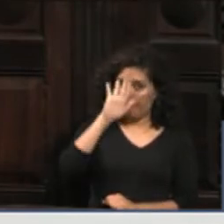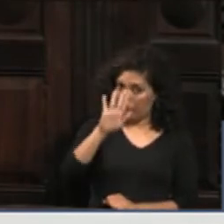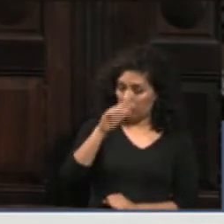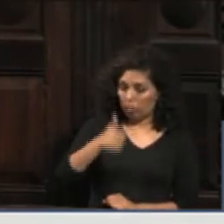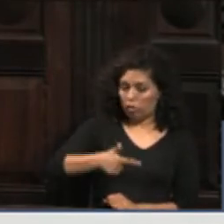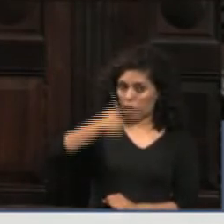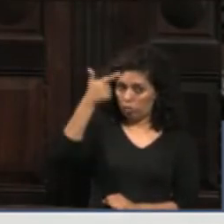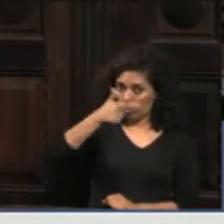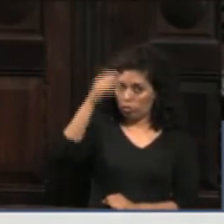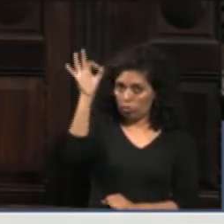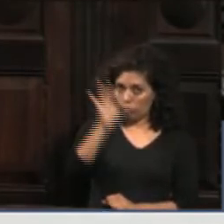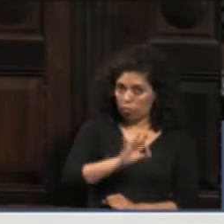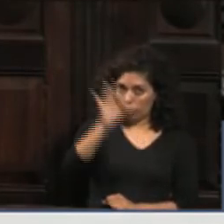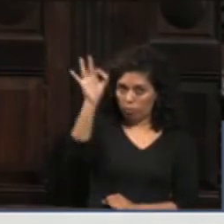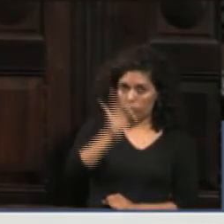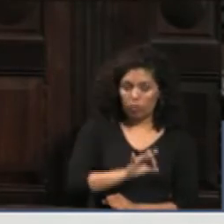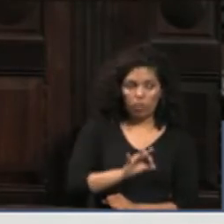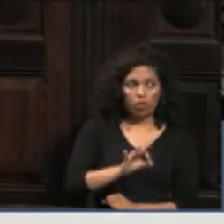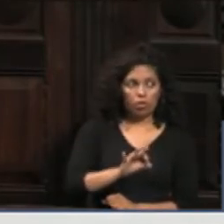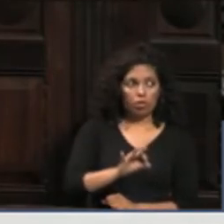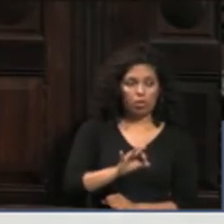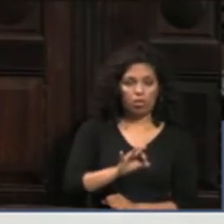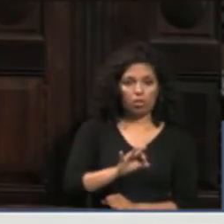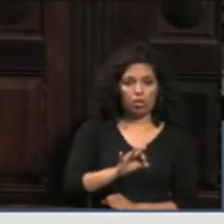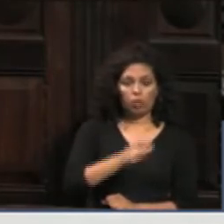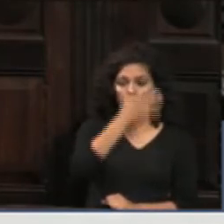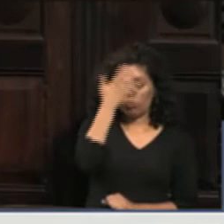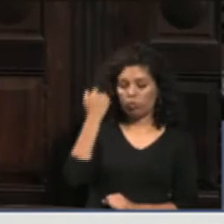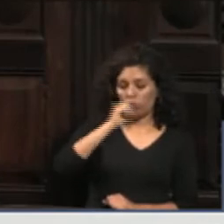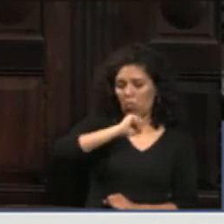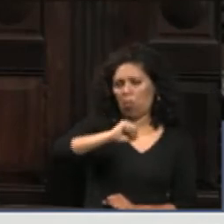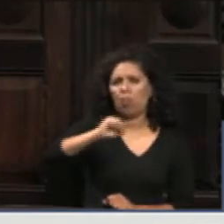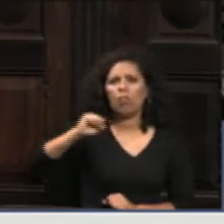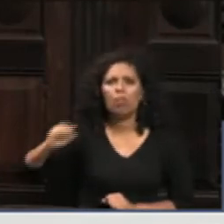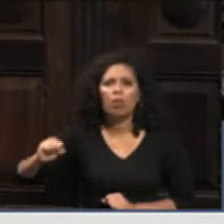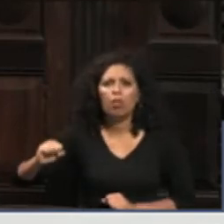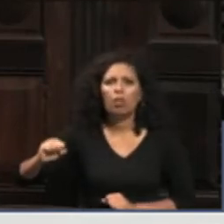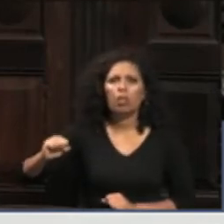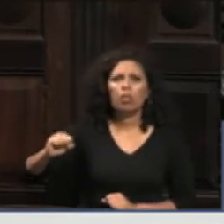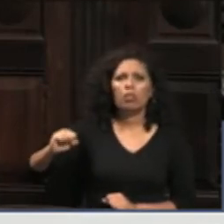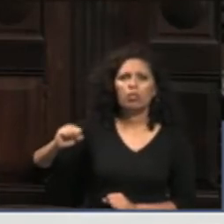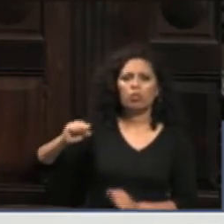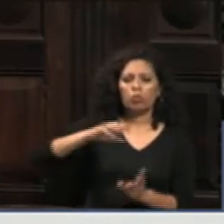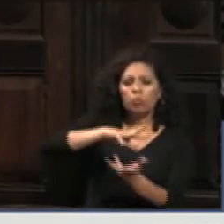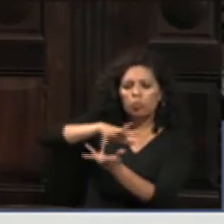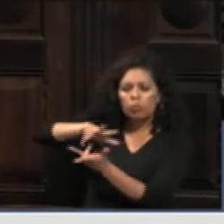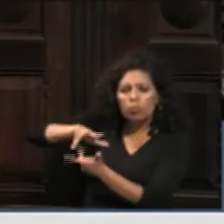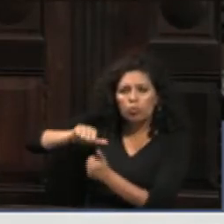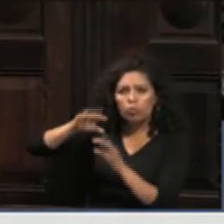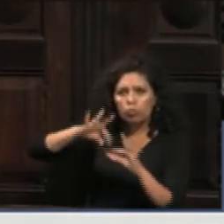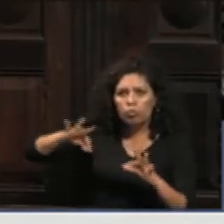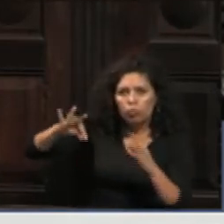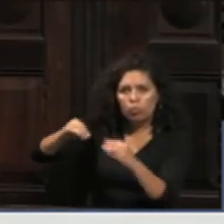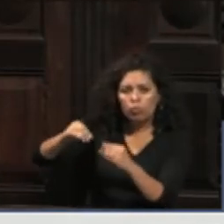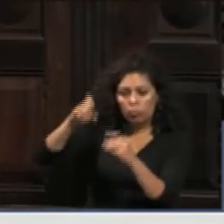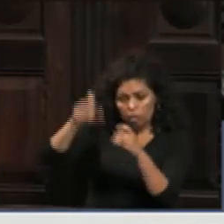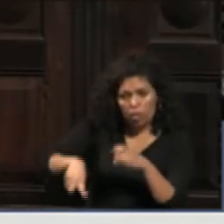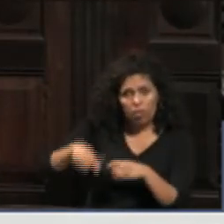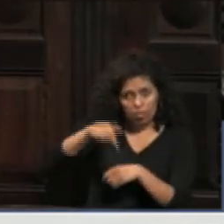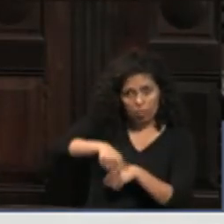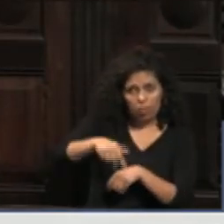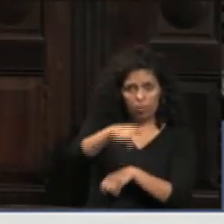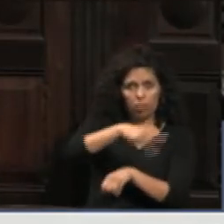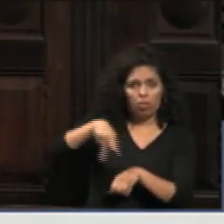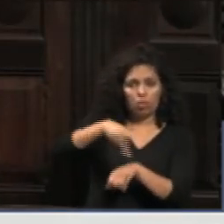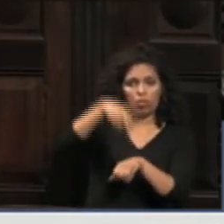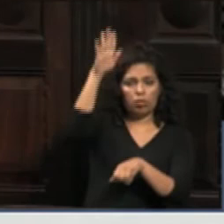12% em relação aos assassinatos que ocorrem no mundo como um todo. Então,